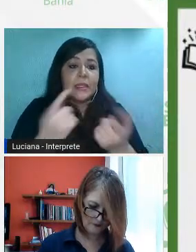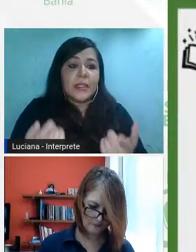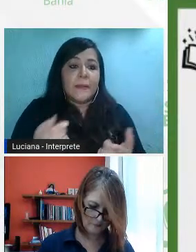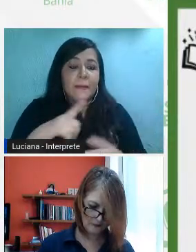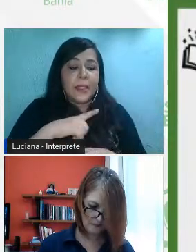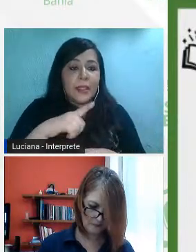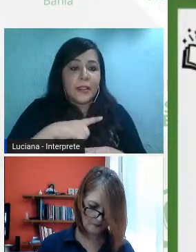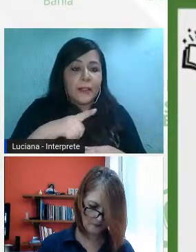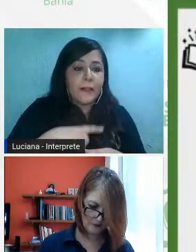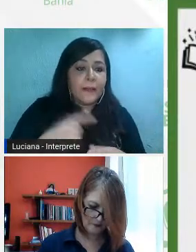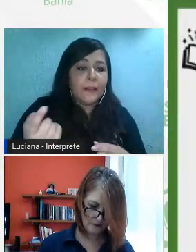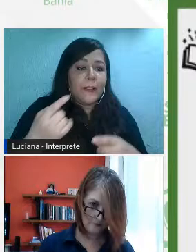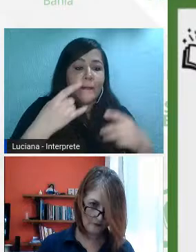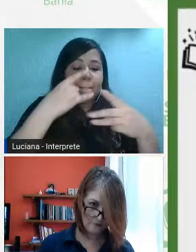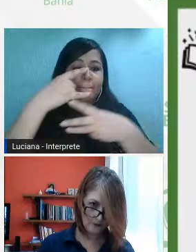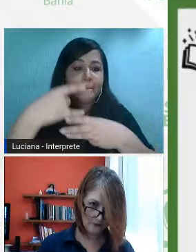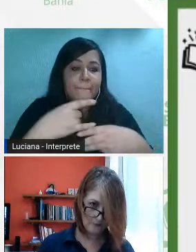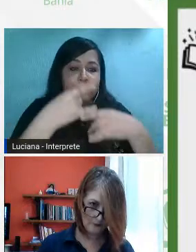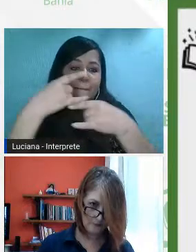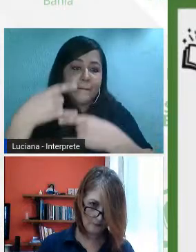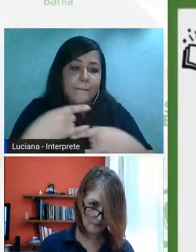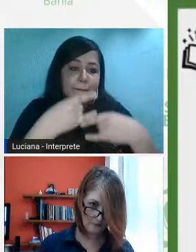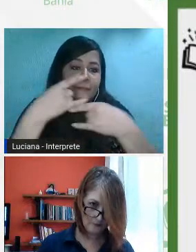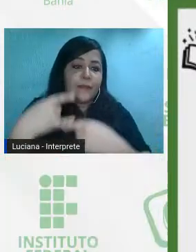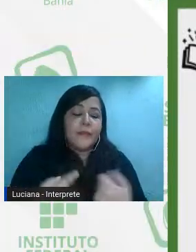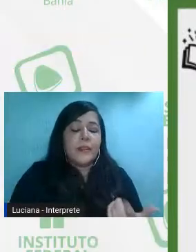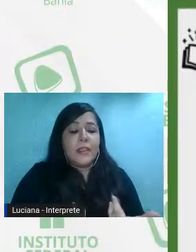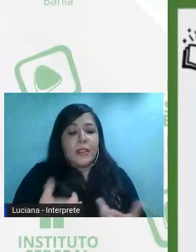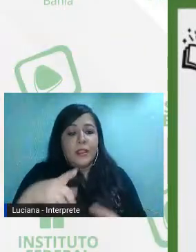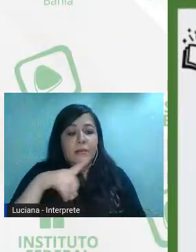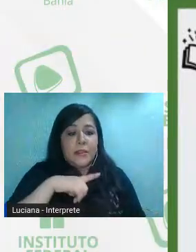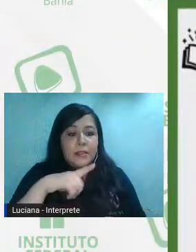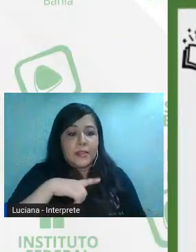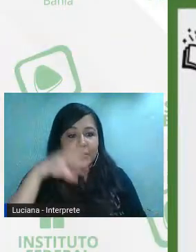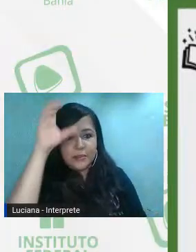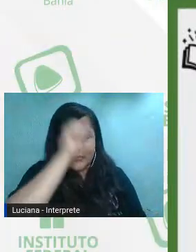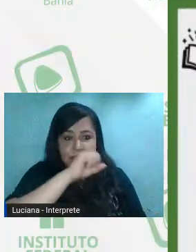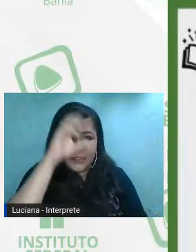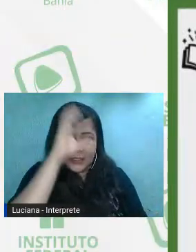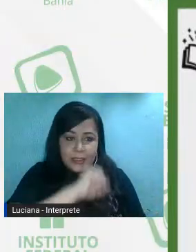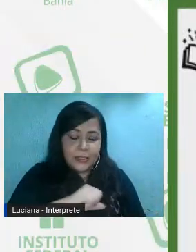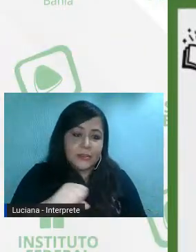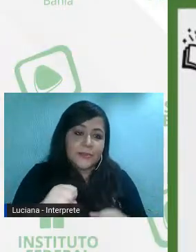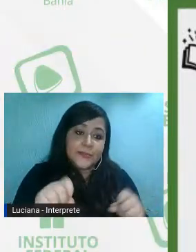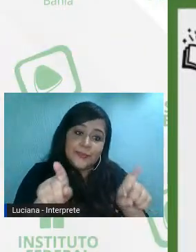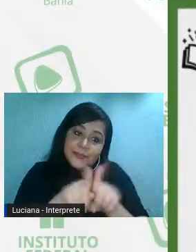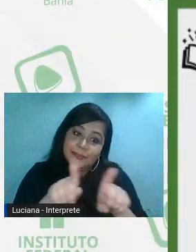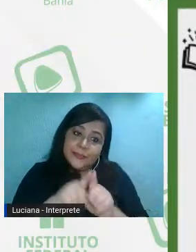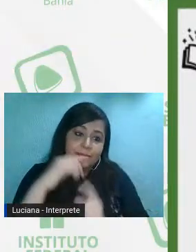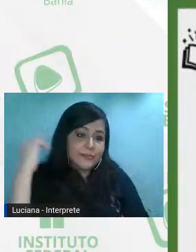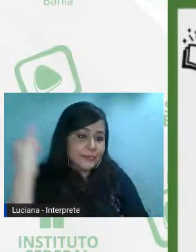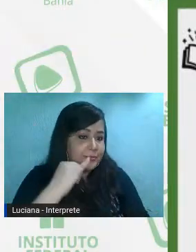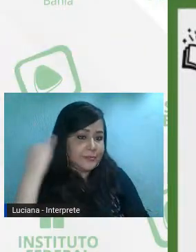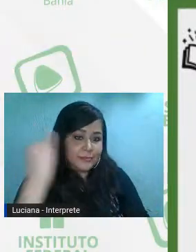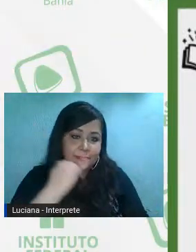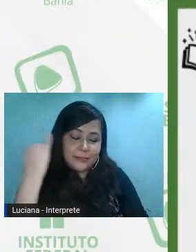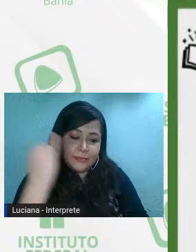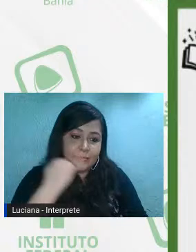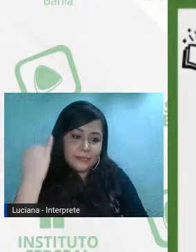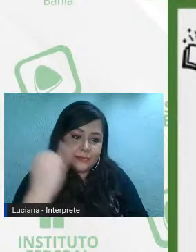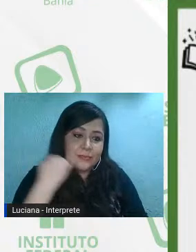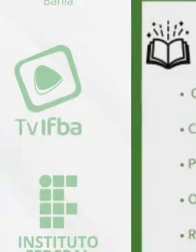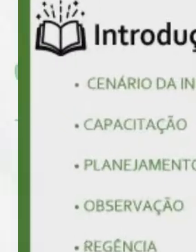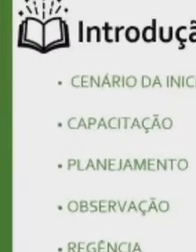um momento dentro do programa. E 15% a capacitação de gamificação, que também foi importante durante